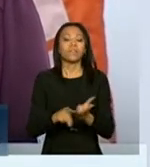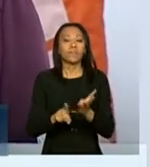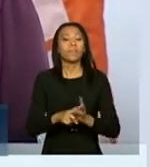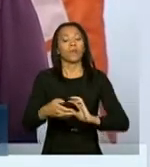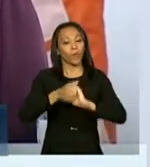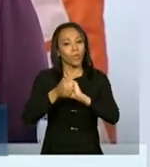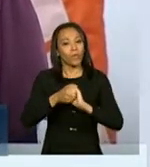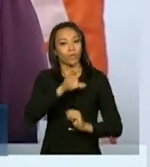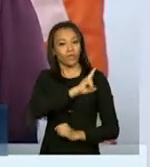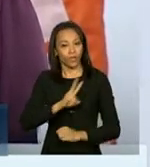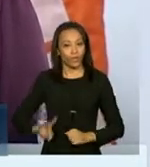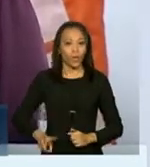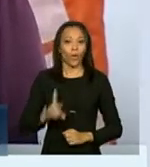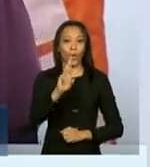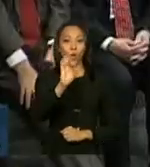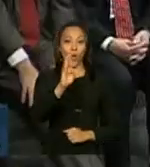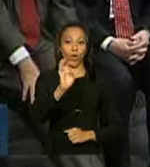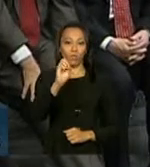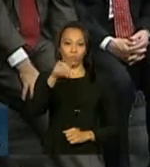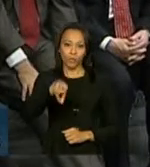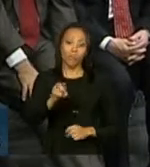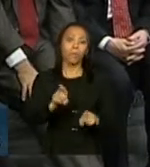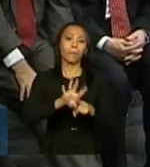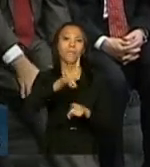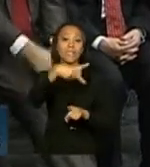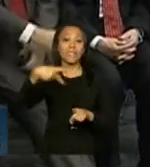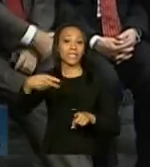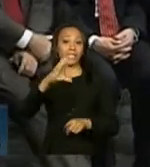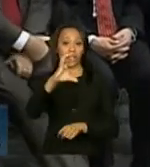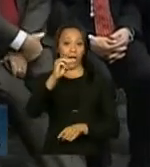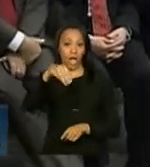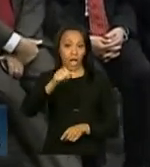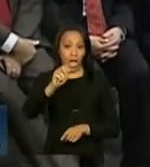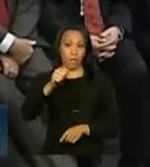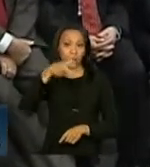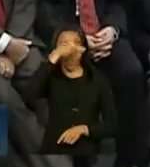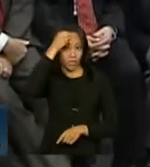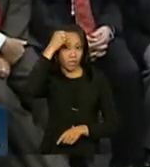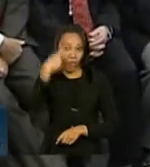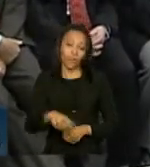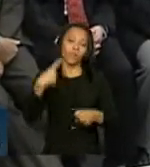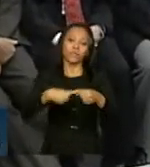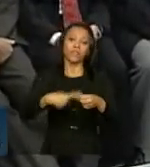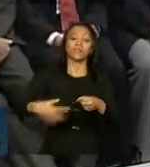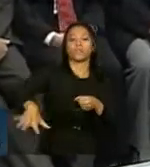vereador Robson Vaz, presidente da Câmara Municipal de Itajubá.